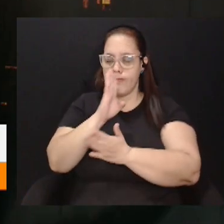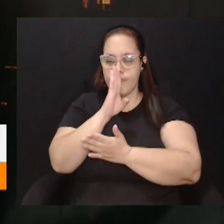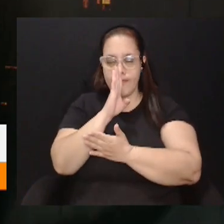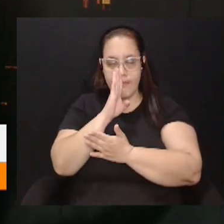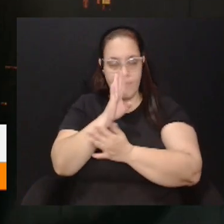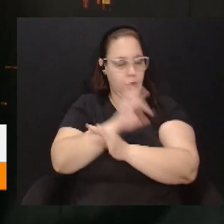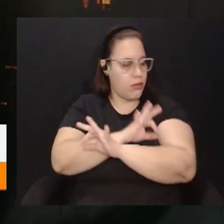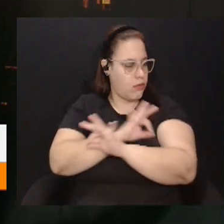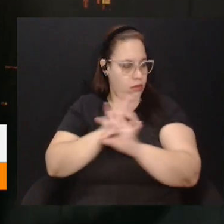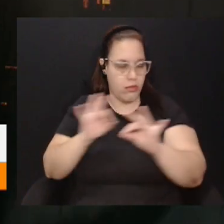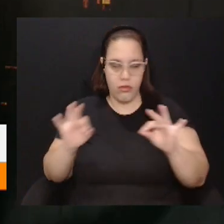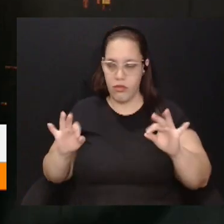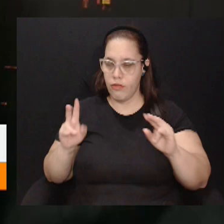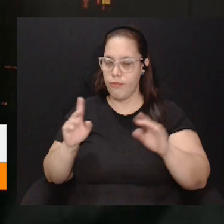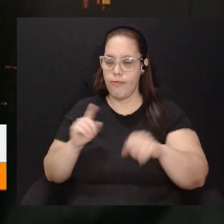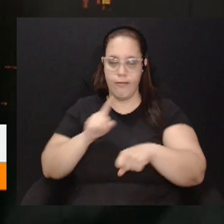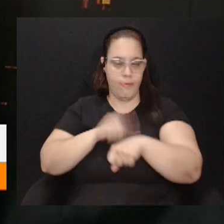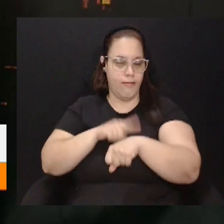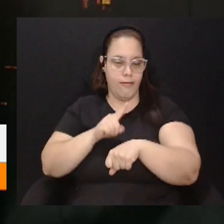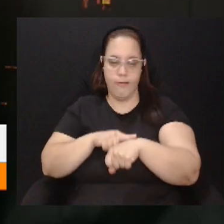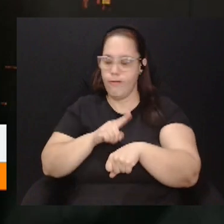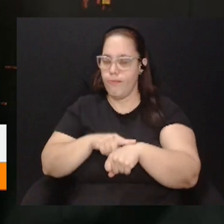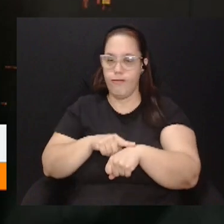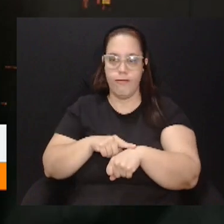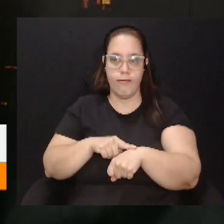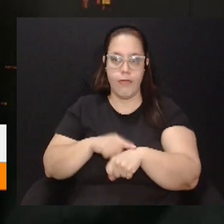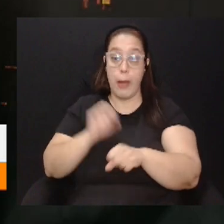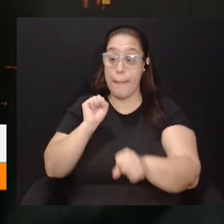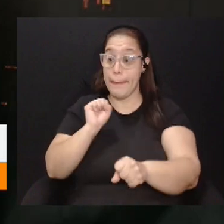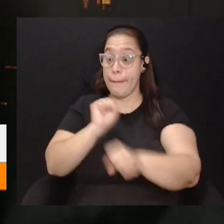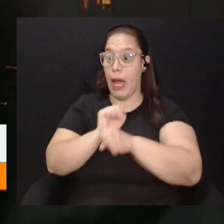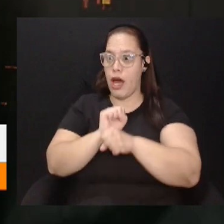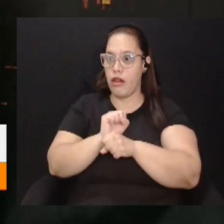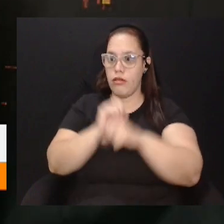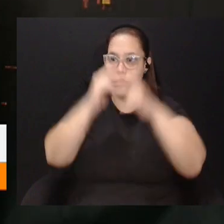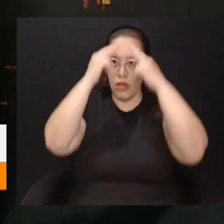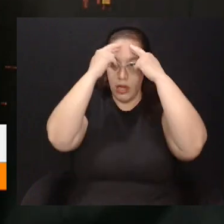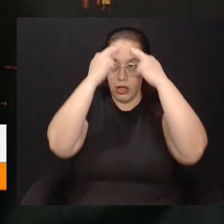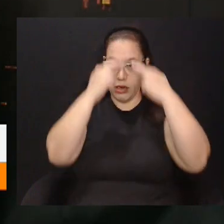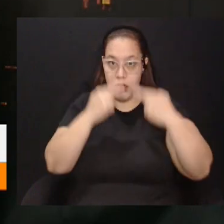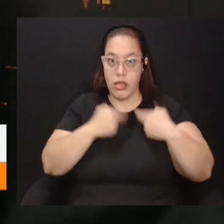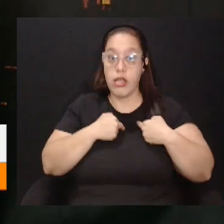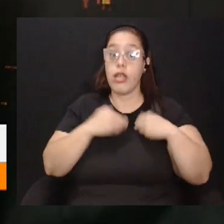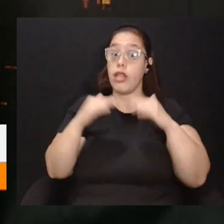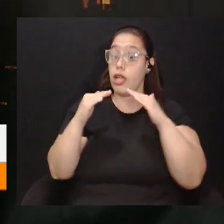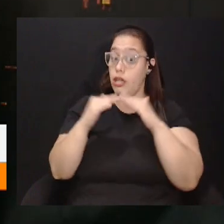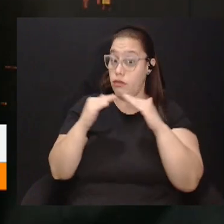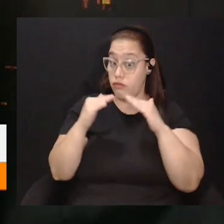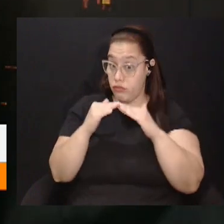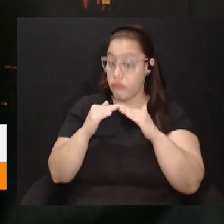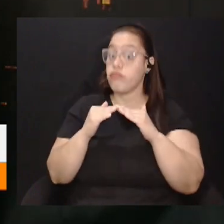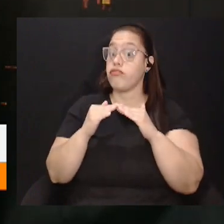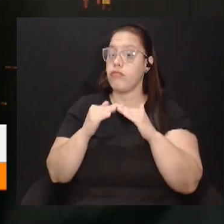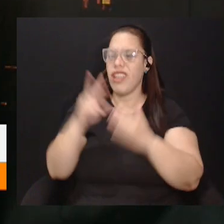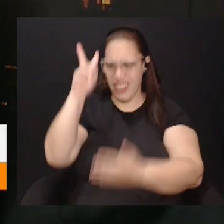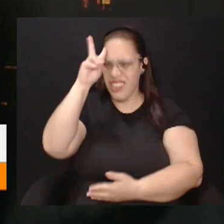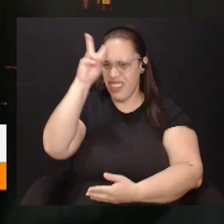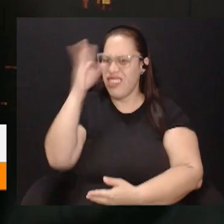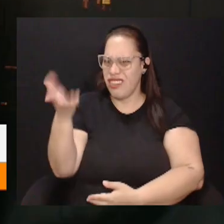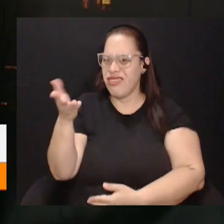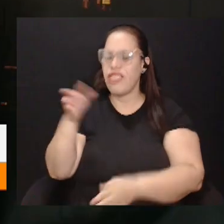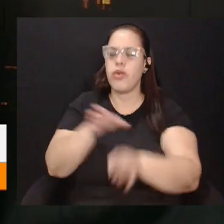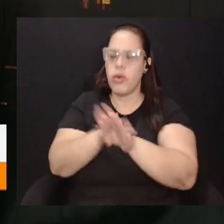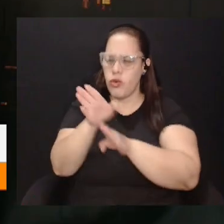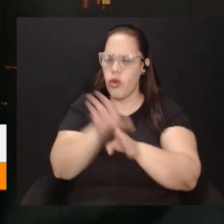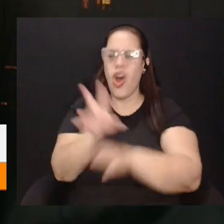o tempo parecia parar em sinal de respeito. Quem está em casa, certamente se lembra aí da recomendação dos avós,